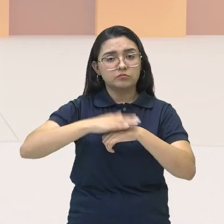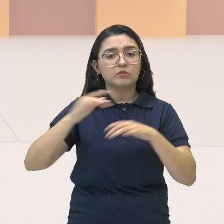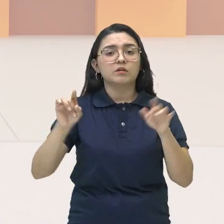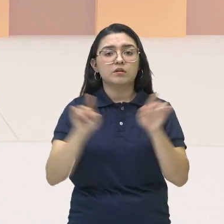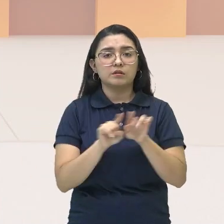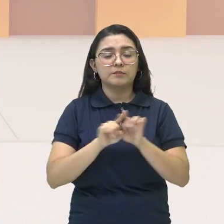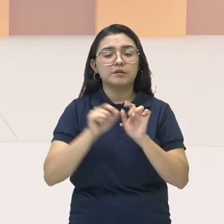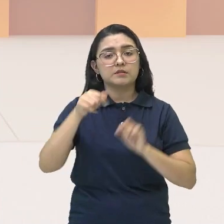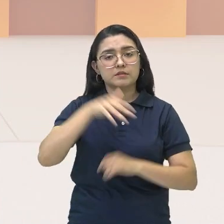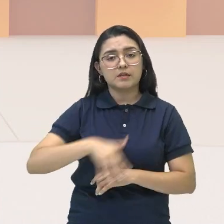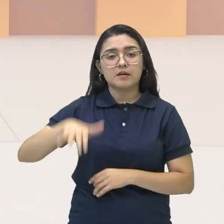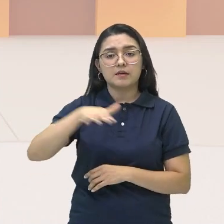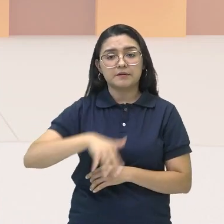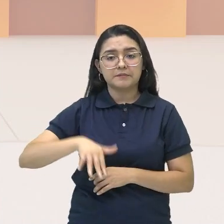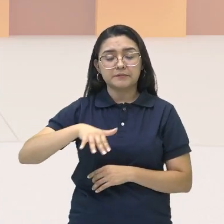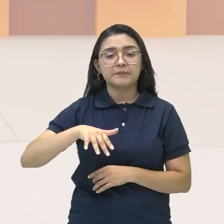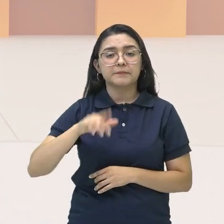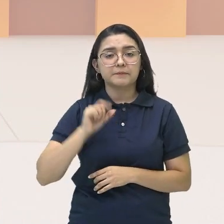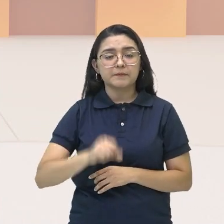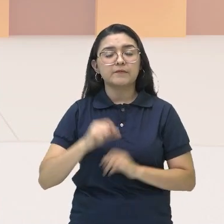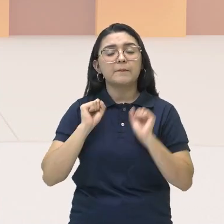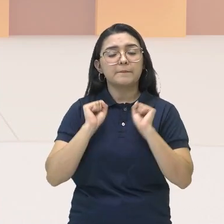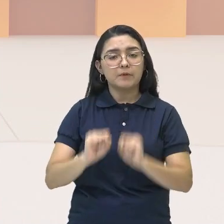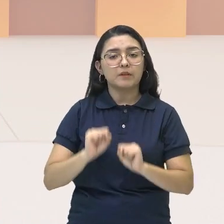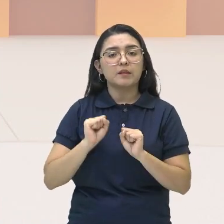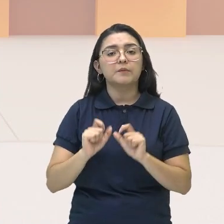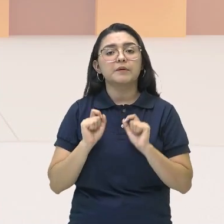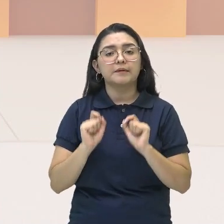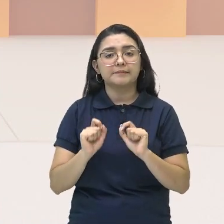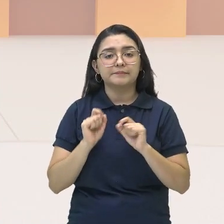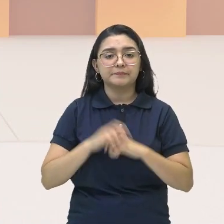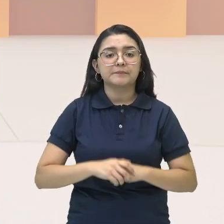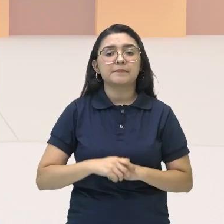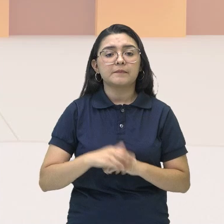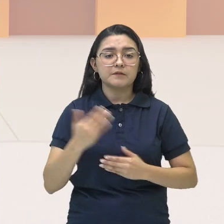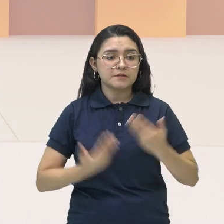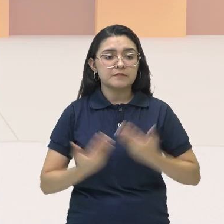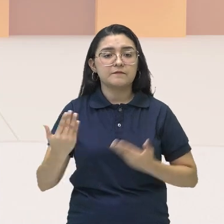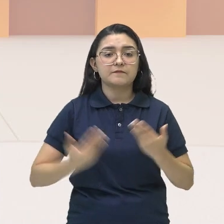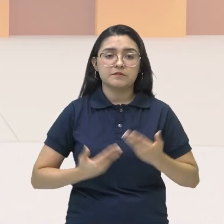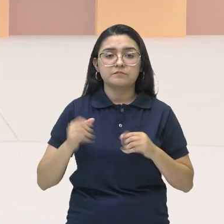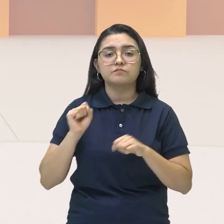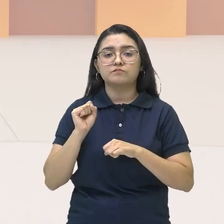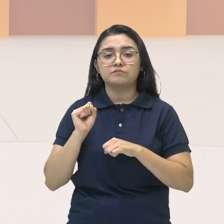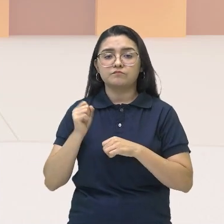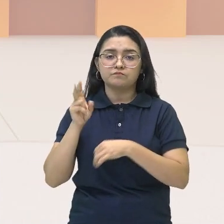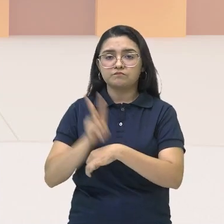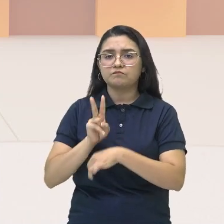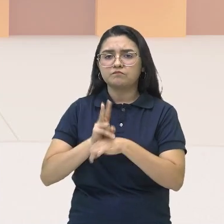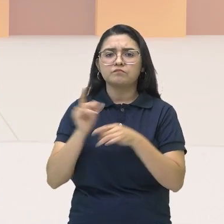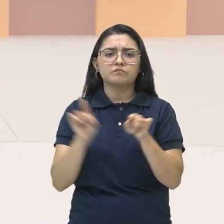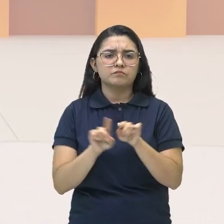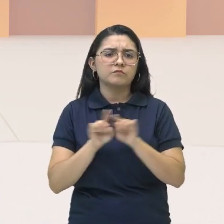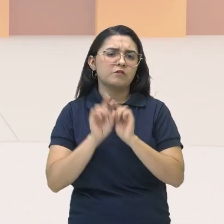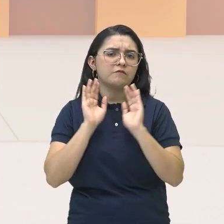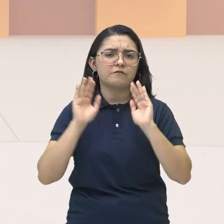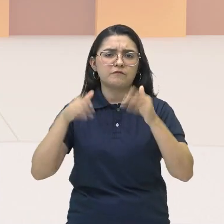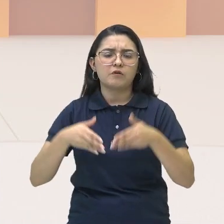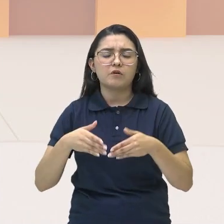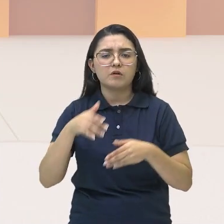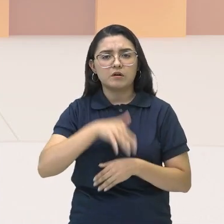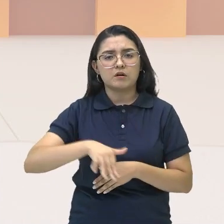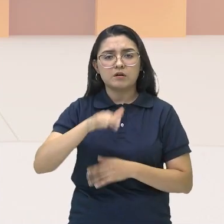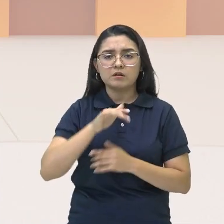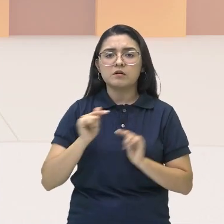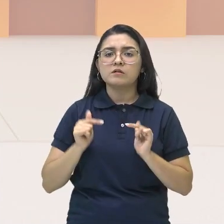E nesse campo aqui, ele vai poder oferecer os seus serviços, que normalmente estão voltados para a